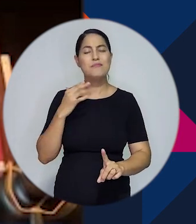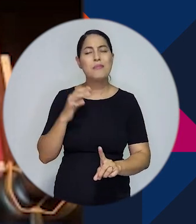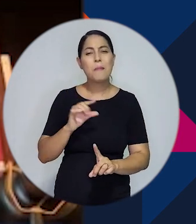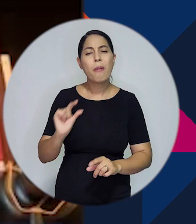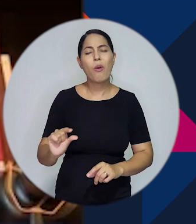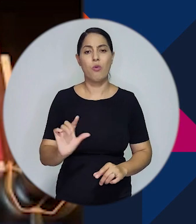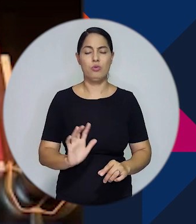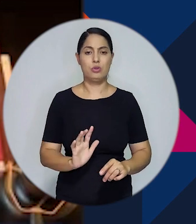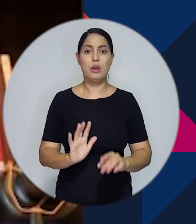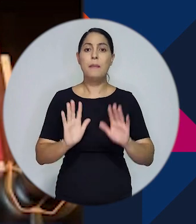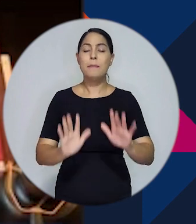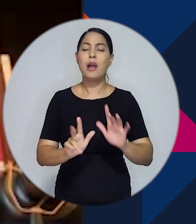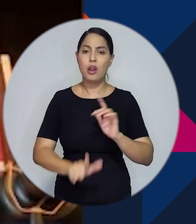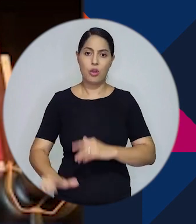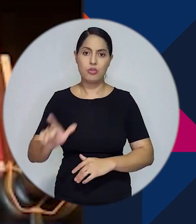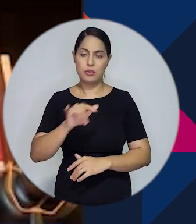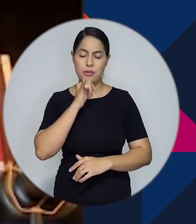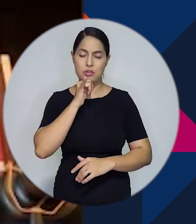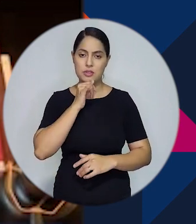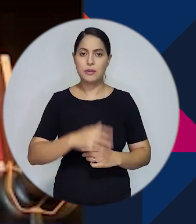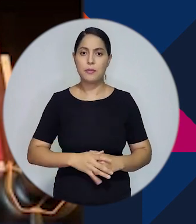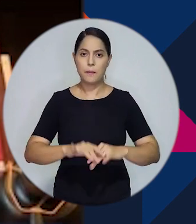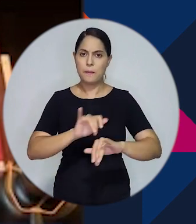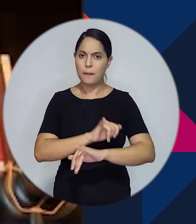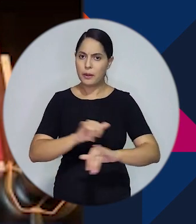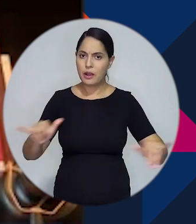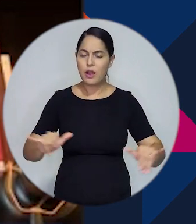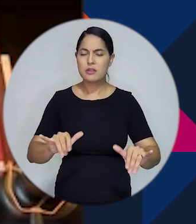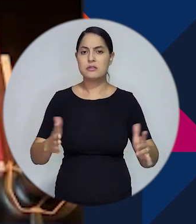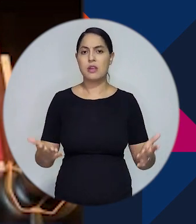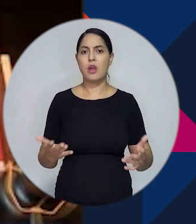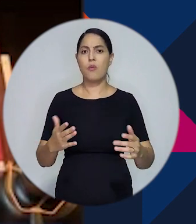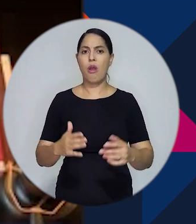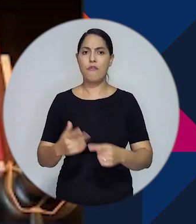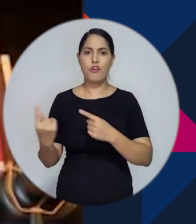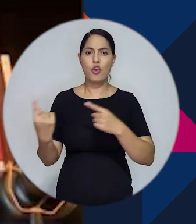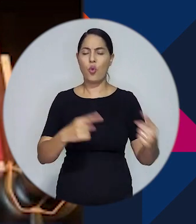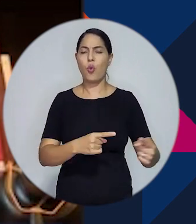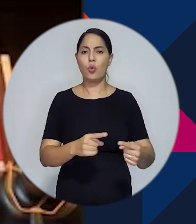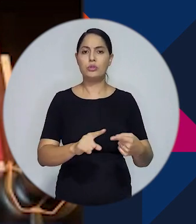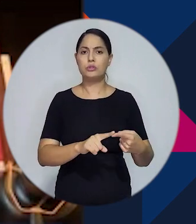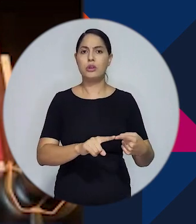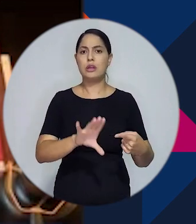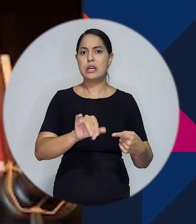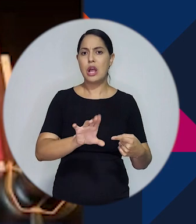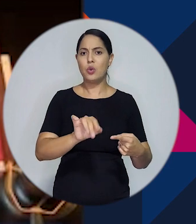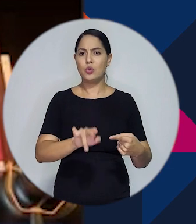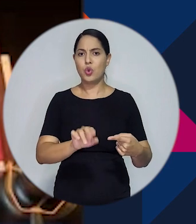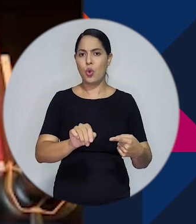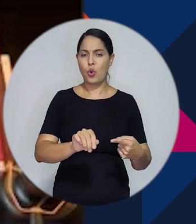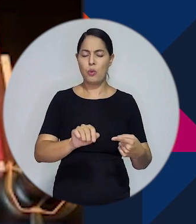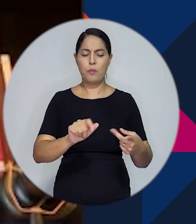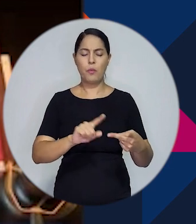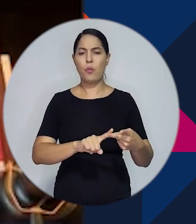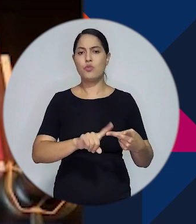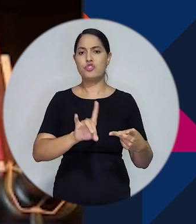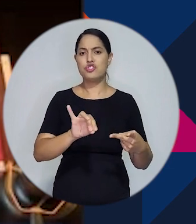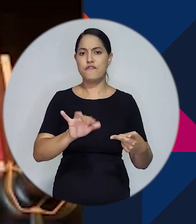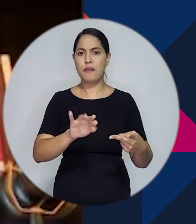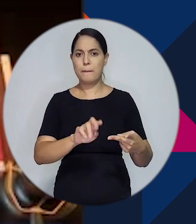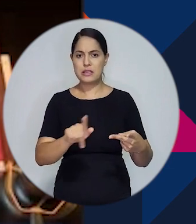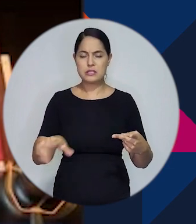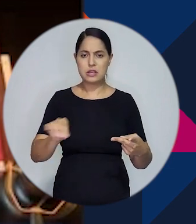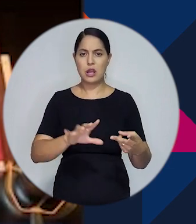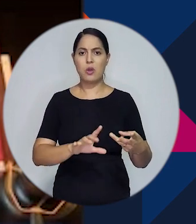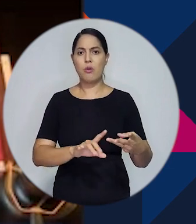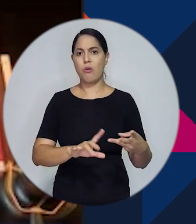evidente que se uma publicação ela ofende a honra de alguém de maneira caluniosa, de maneira injuriosa,